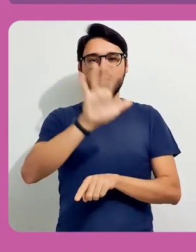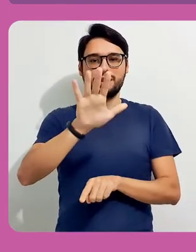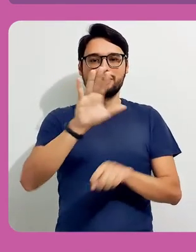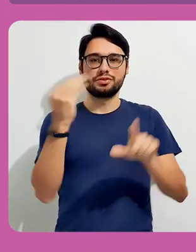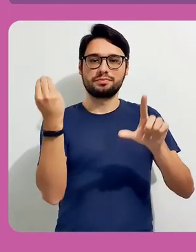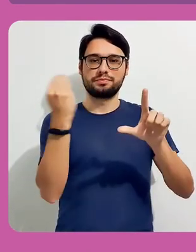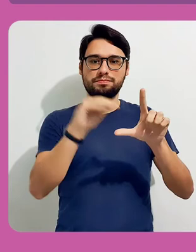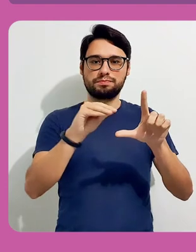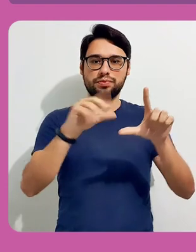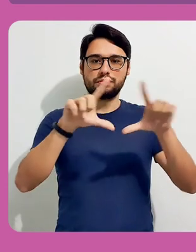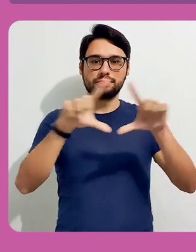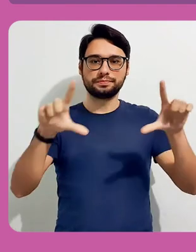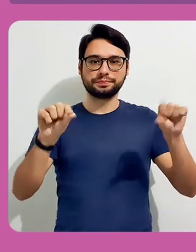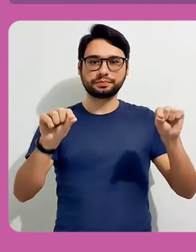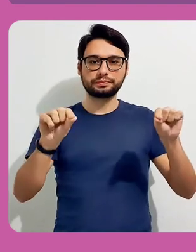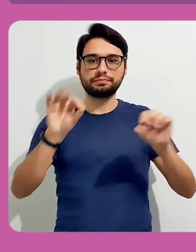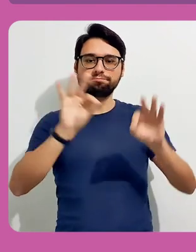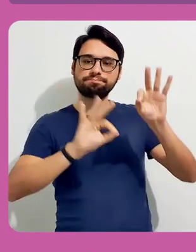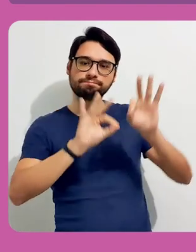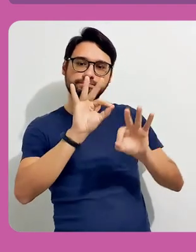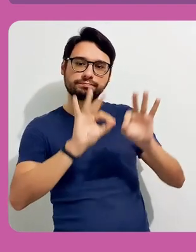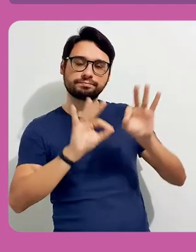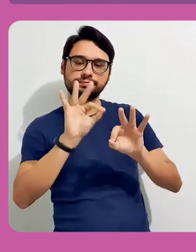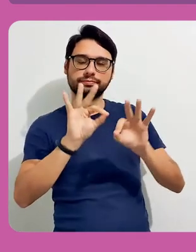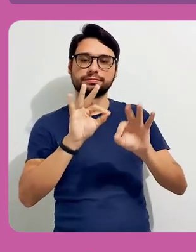quer. Tá? Bom,